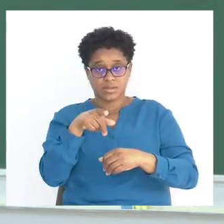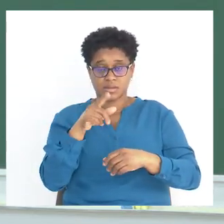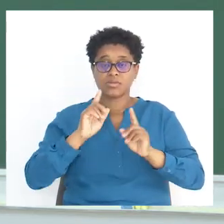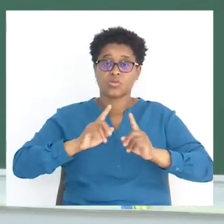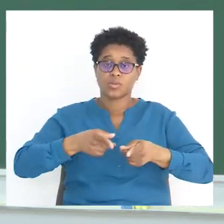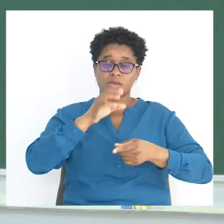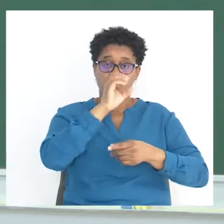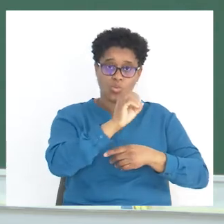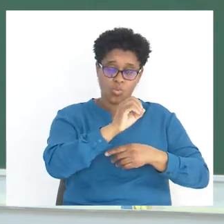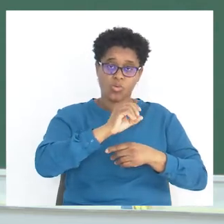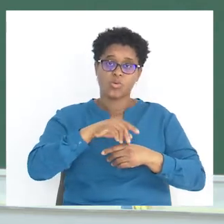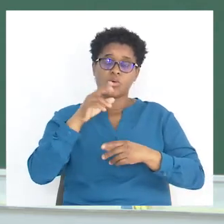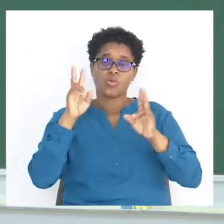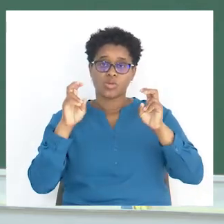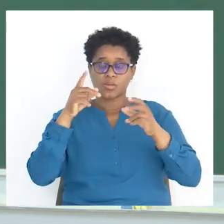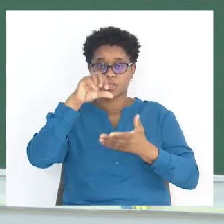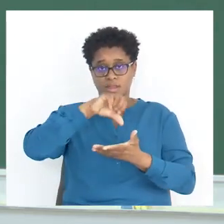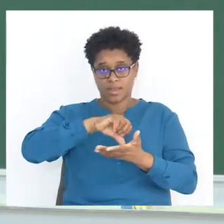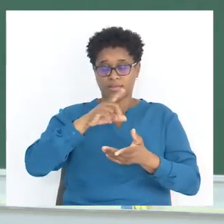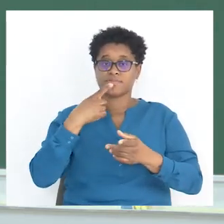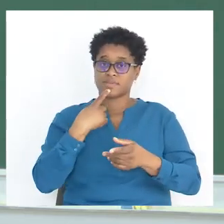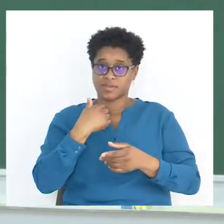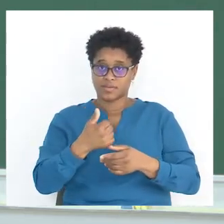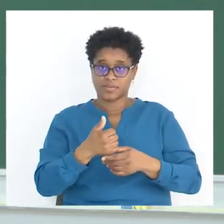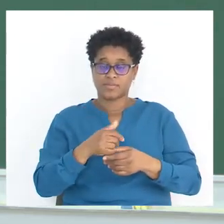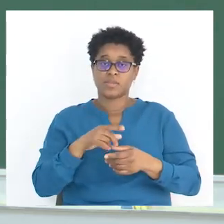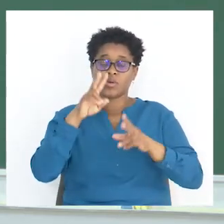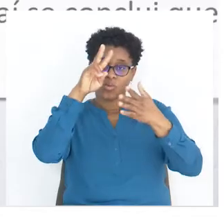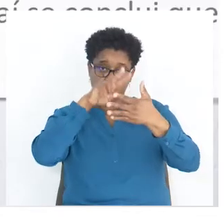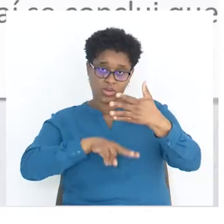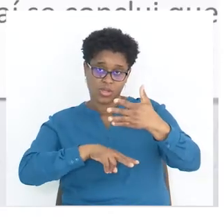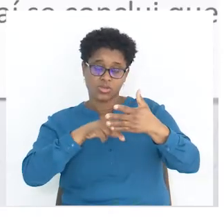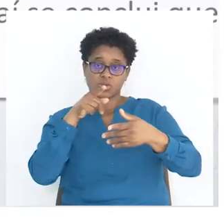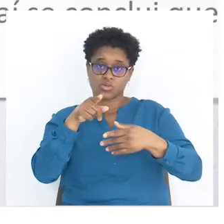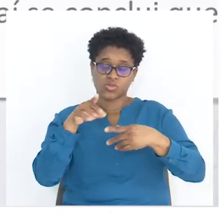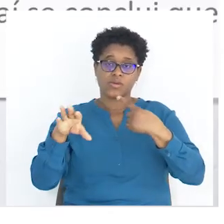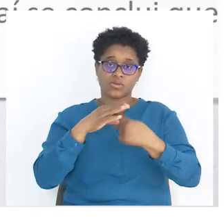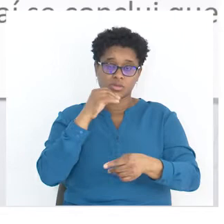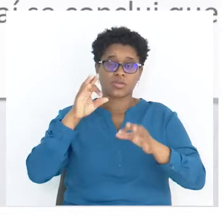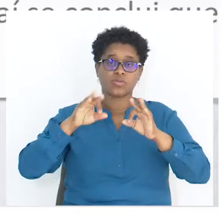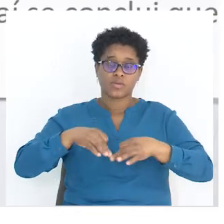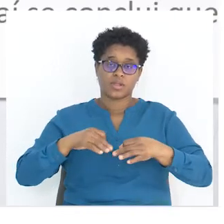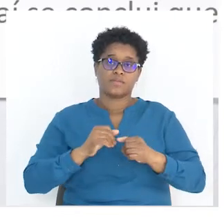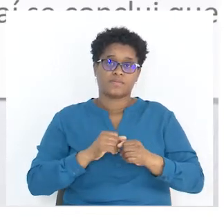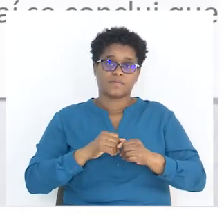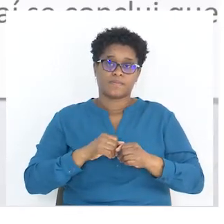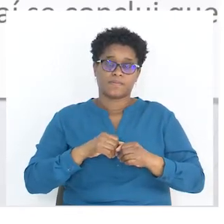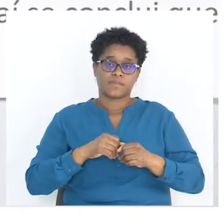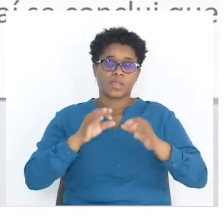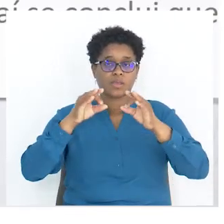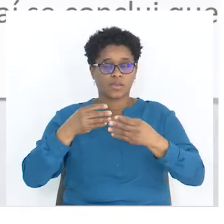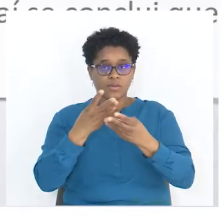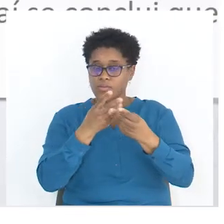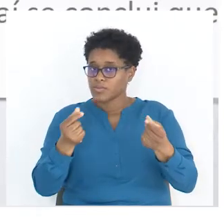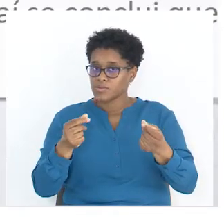com o tema central, ok? Então, o texto que tu vais conseguir no final, que é o